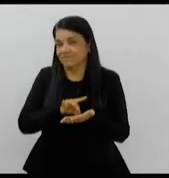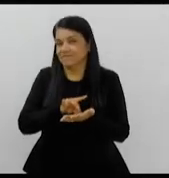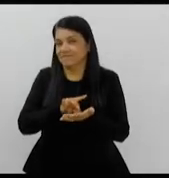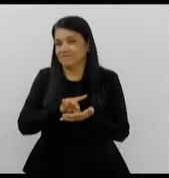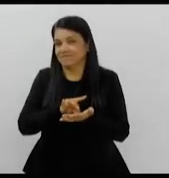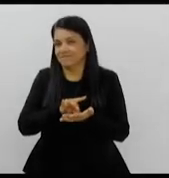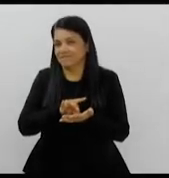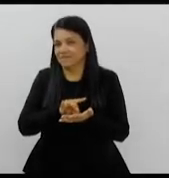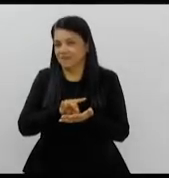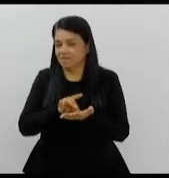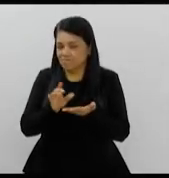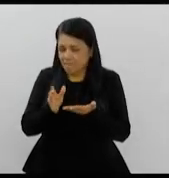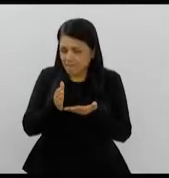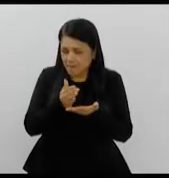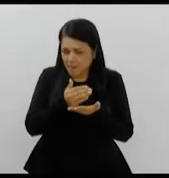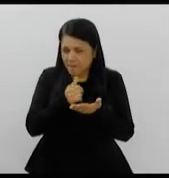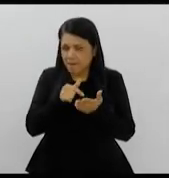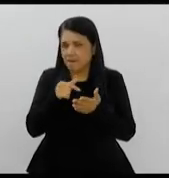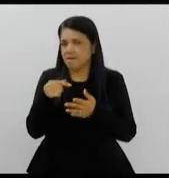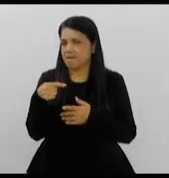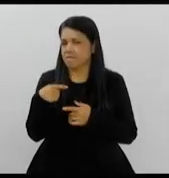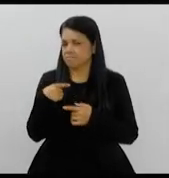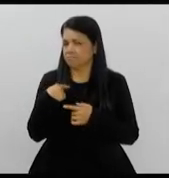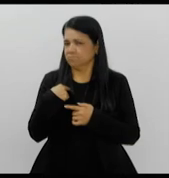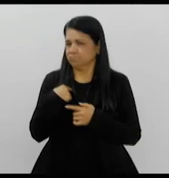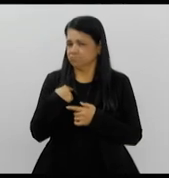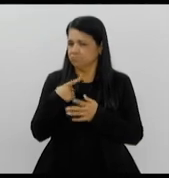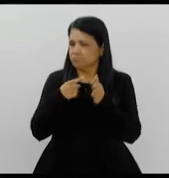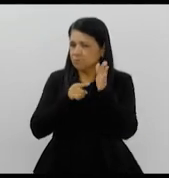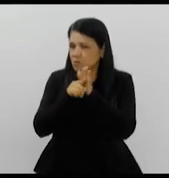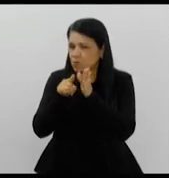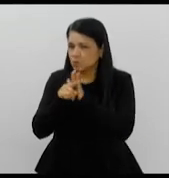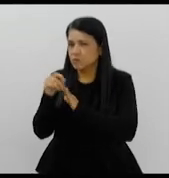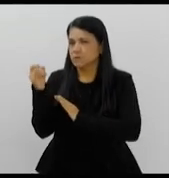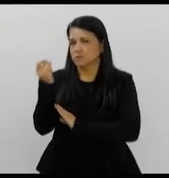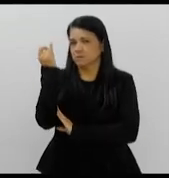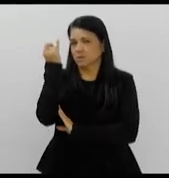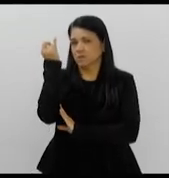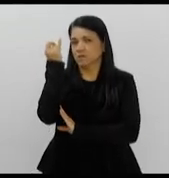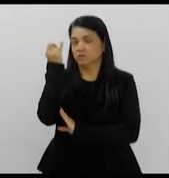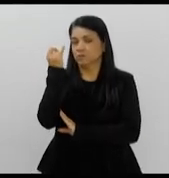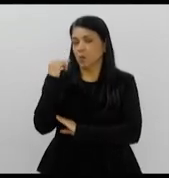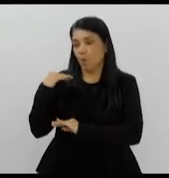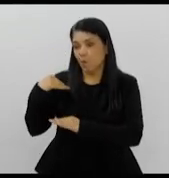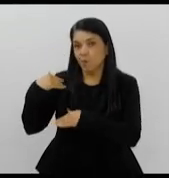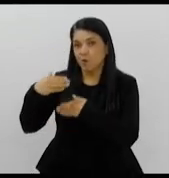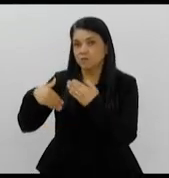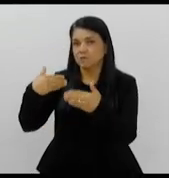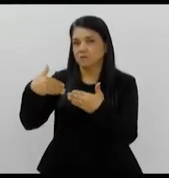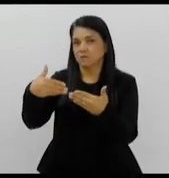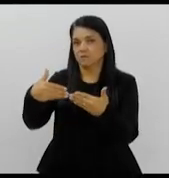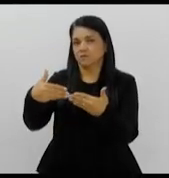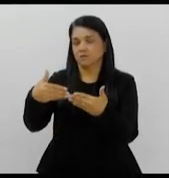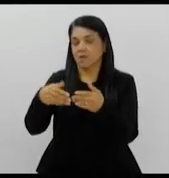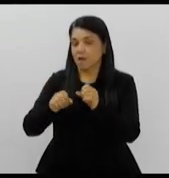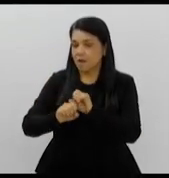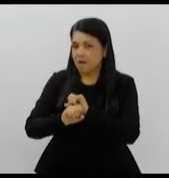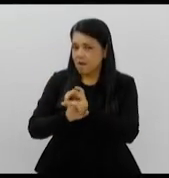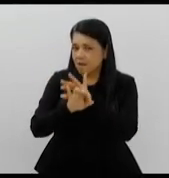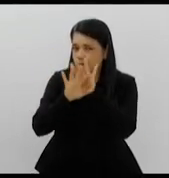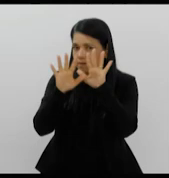levanta-se questionamentos importantes sobre a condução do processo e a clareza